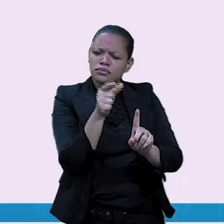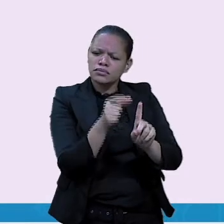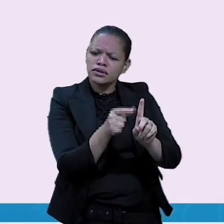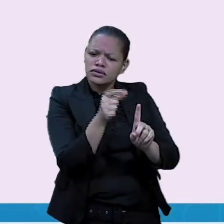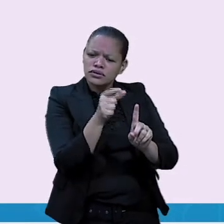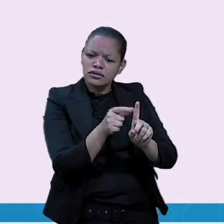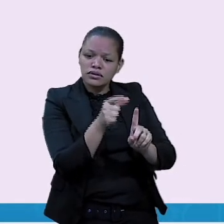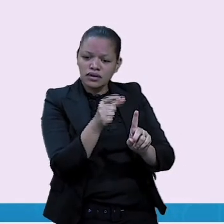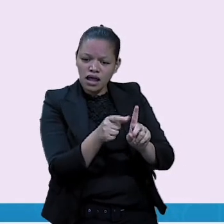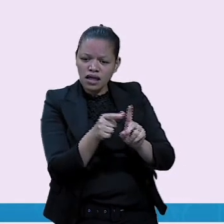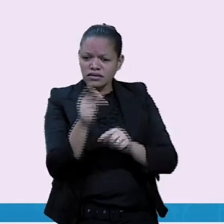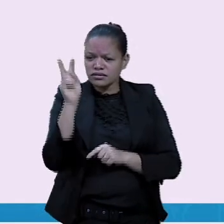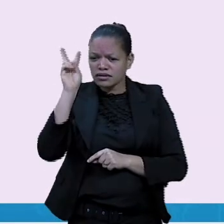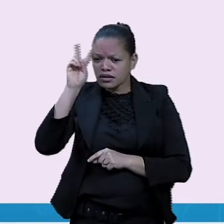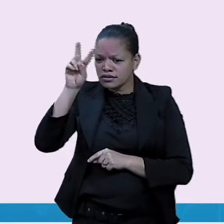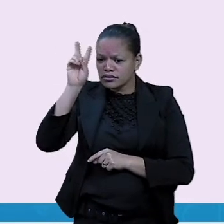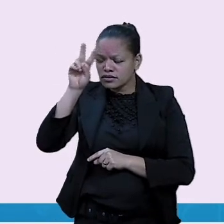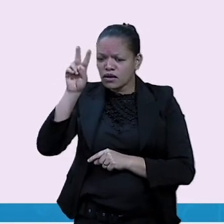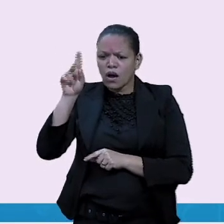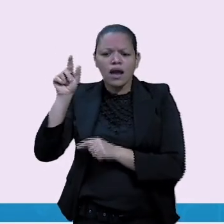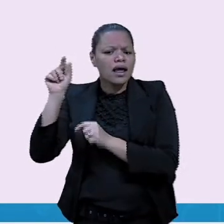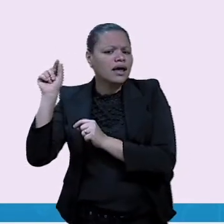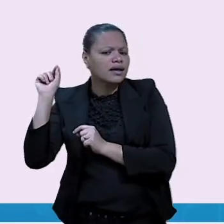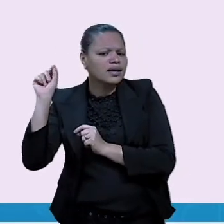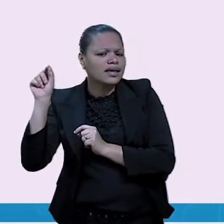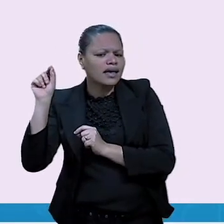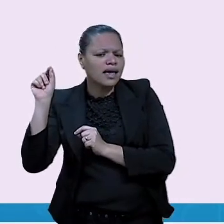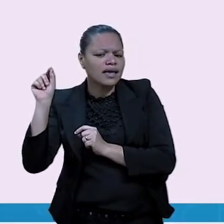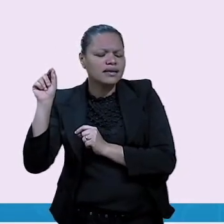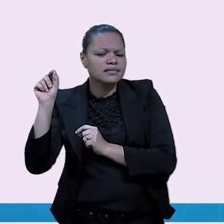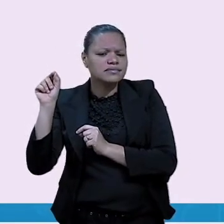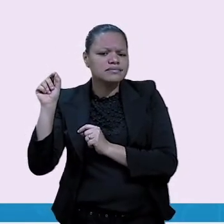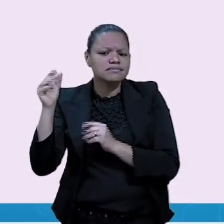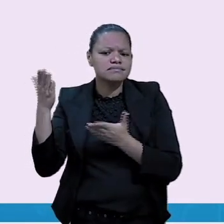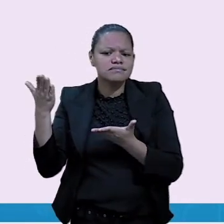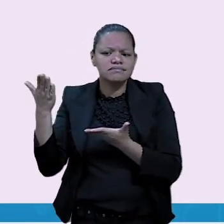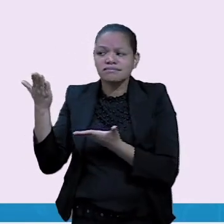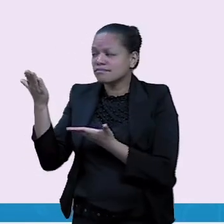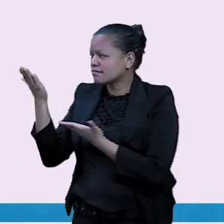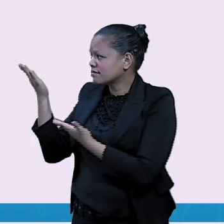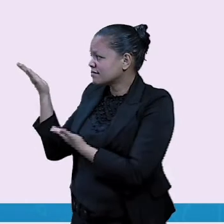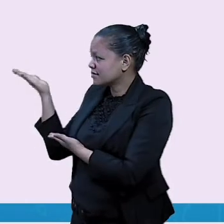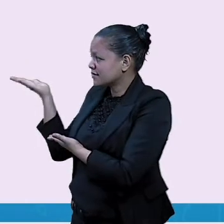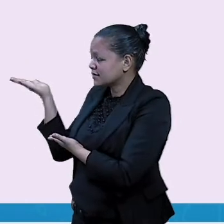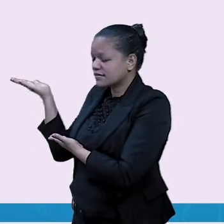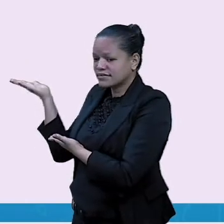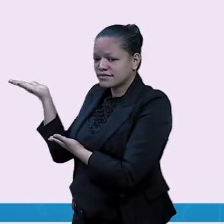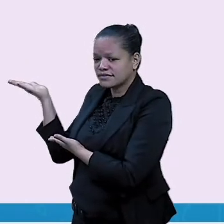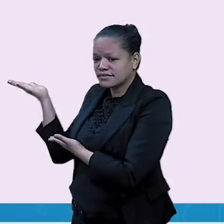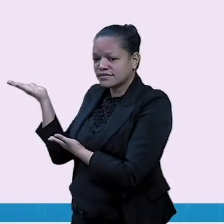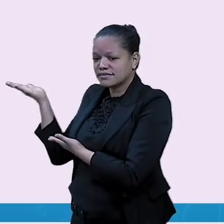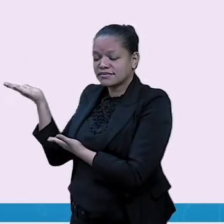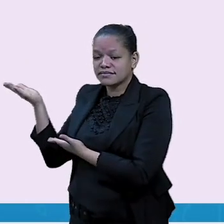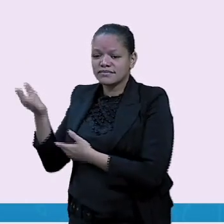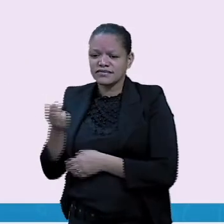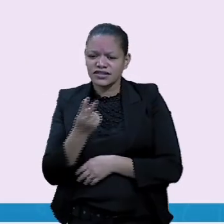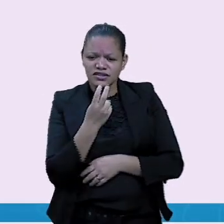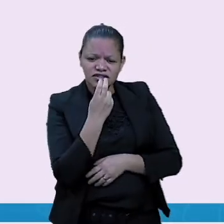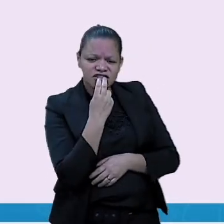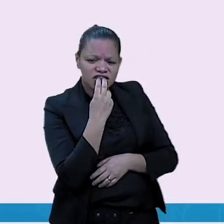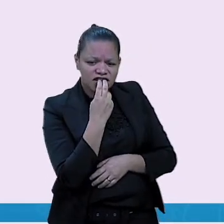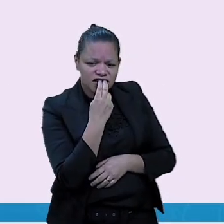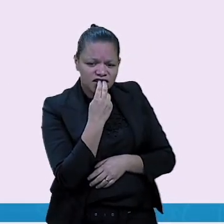que aparecem na nossa história? Então, quem são os personagens que apareceram aqui, gente? Chico Bento